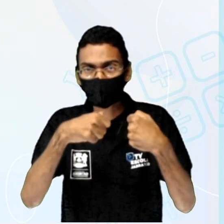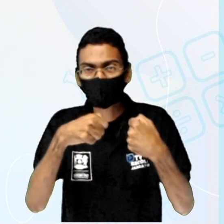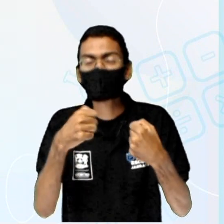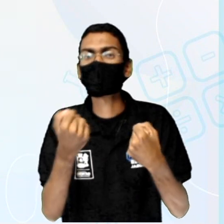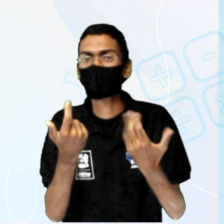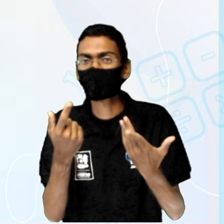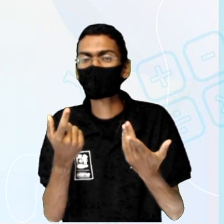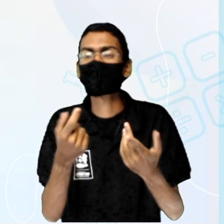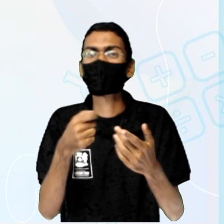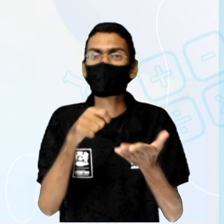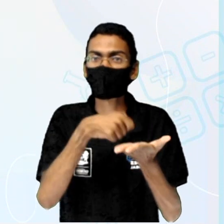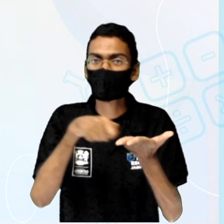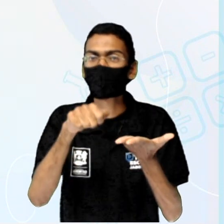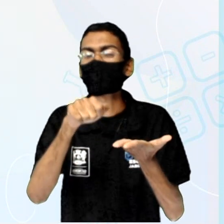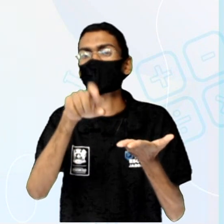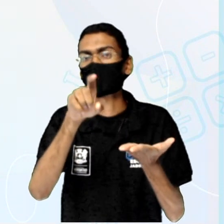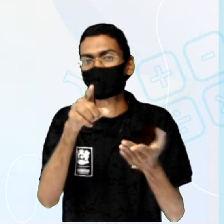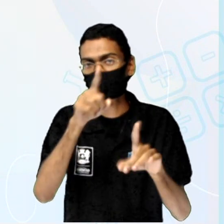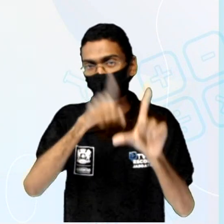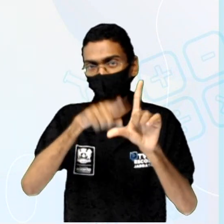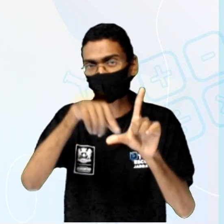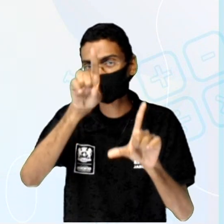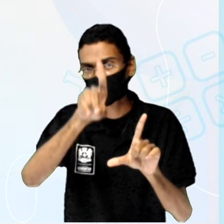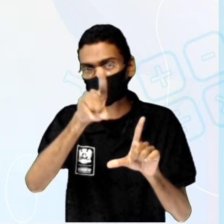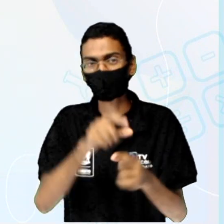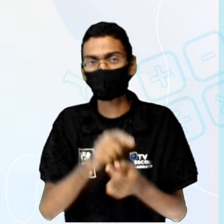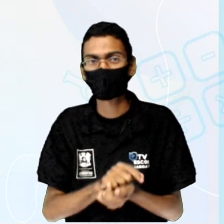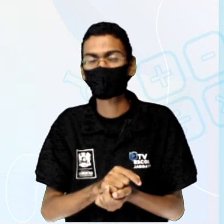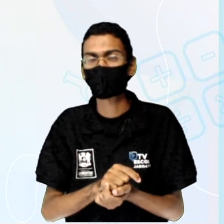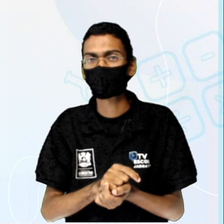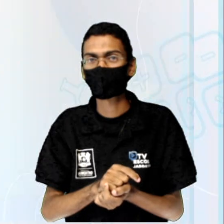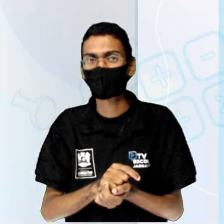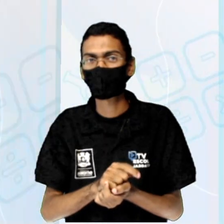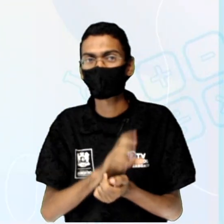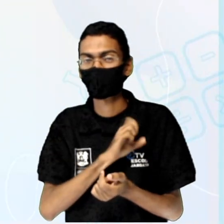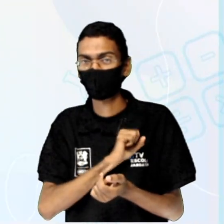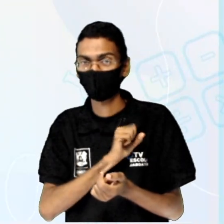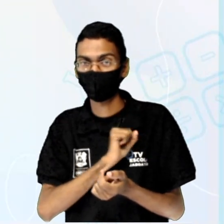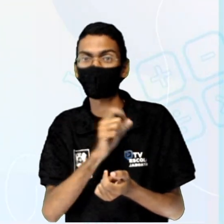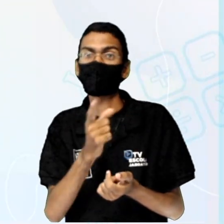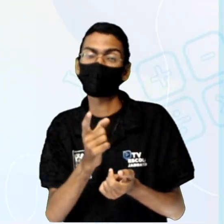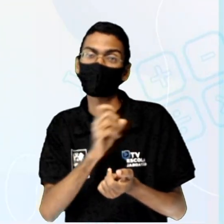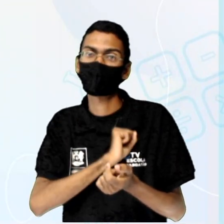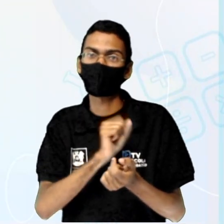Então, love, amar e amou, loved.